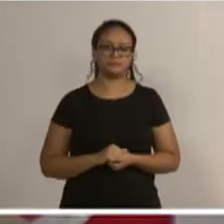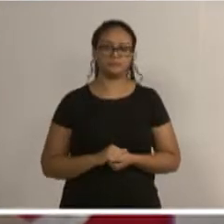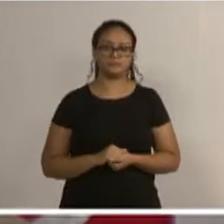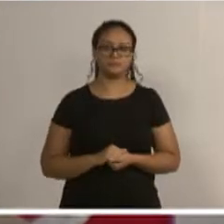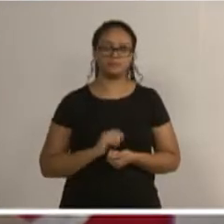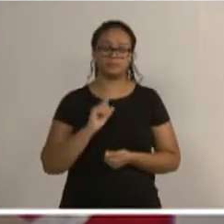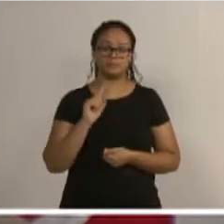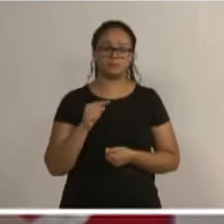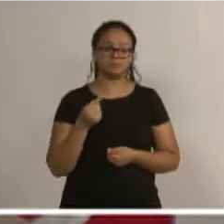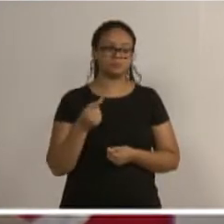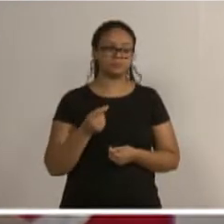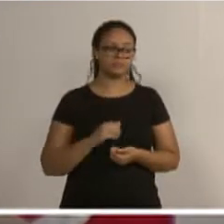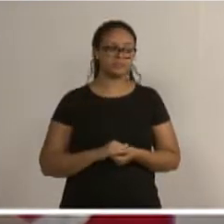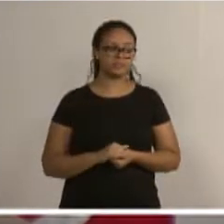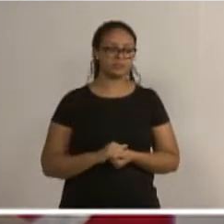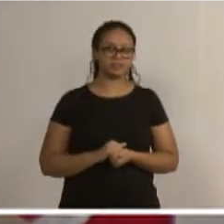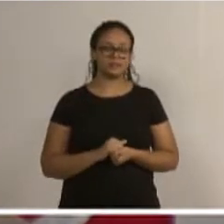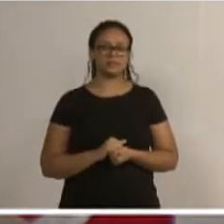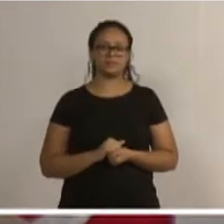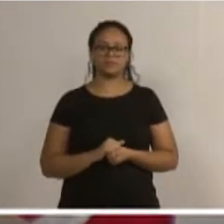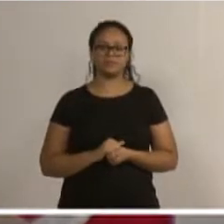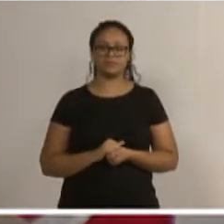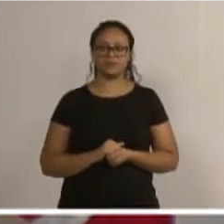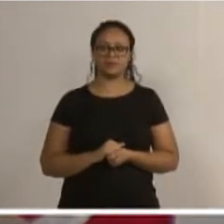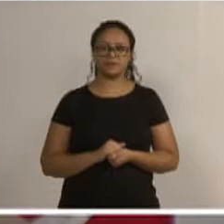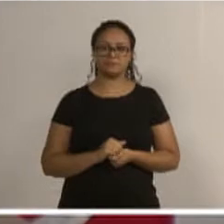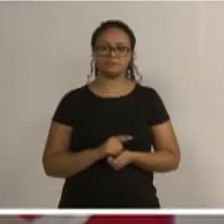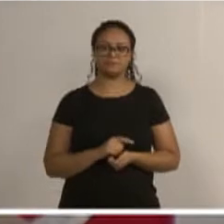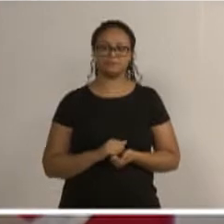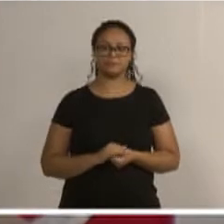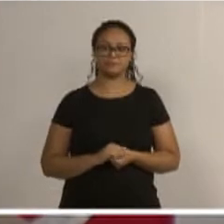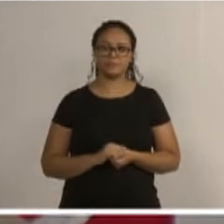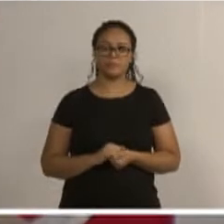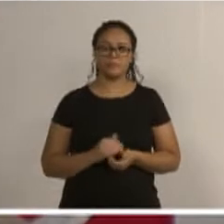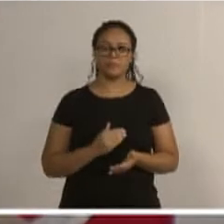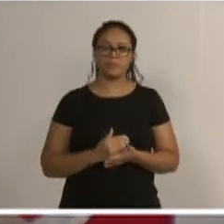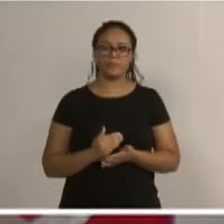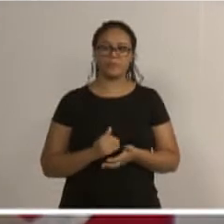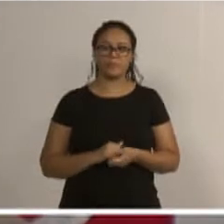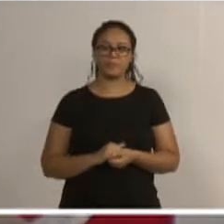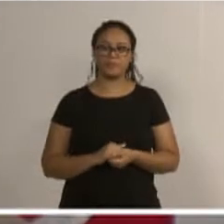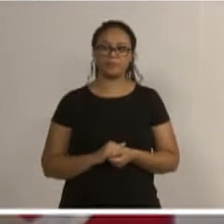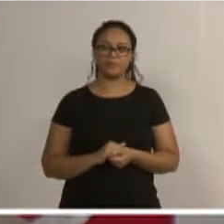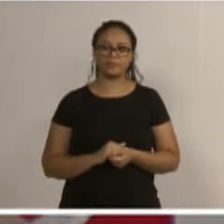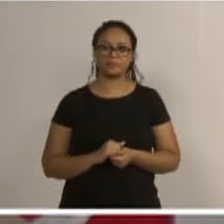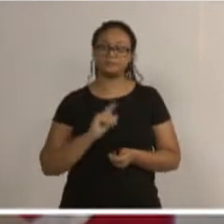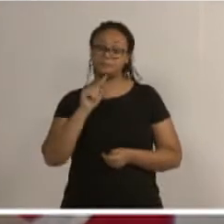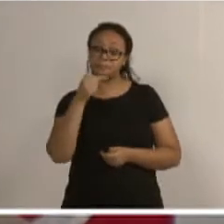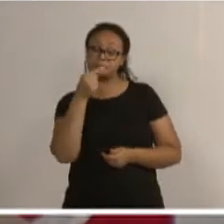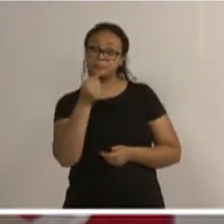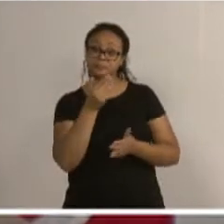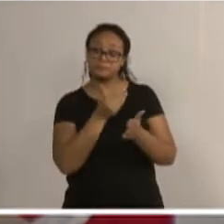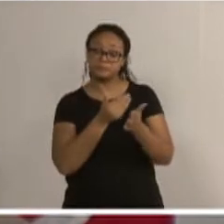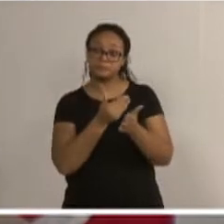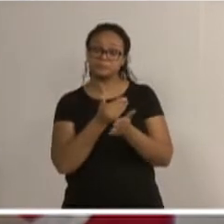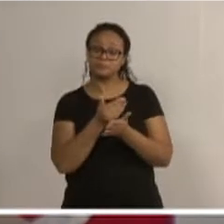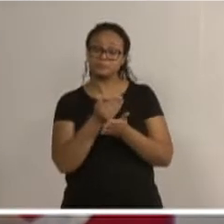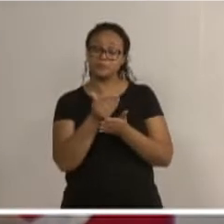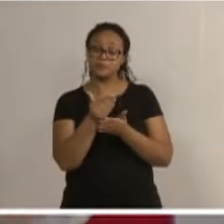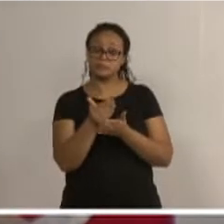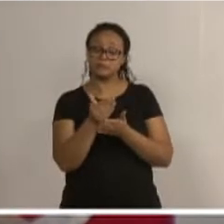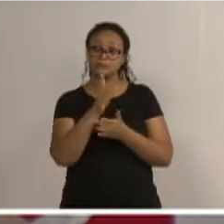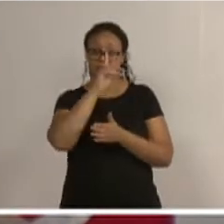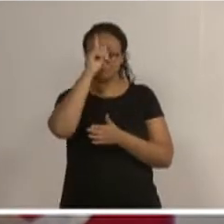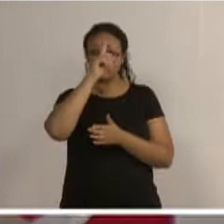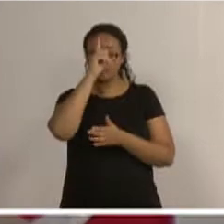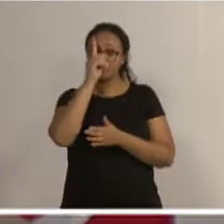a palavra para eles poderem fazer uma explanação e depois a gente vai entrar com essa ideia